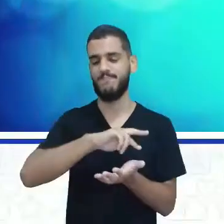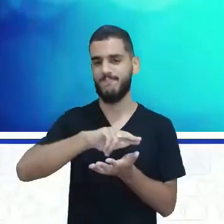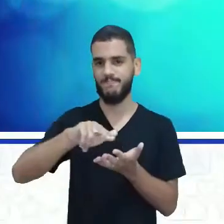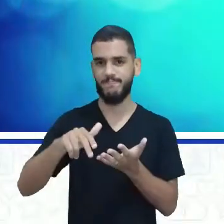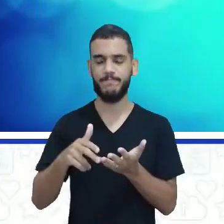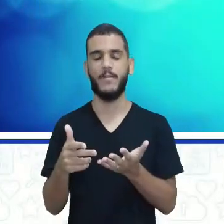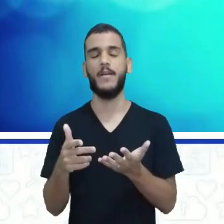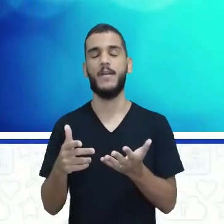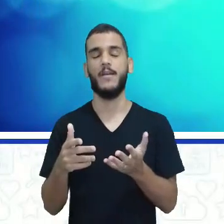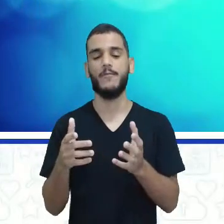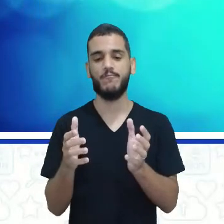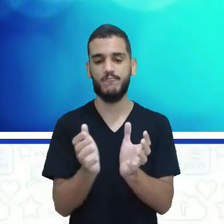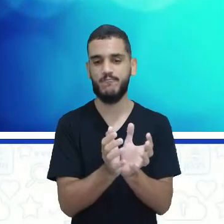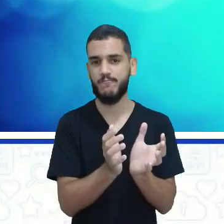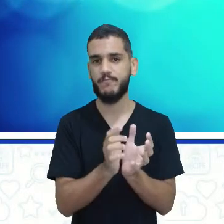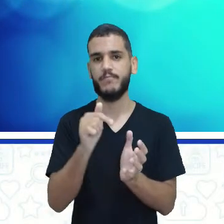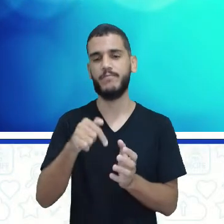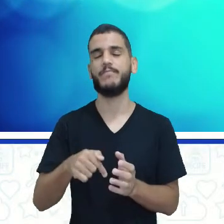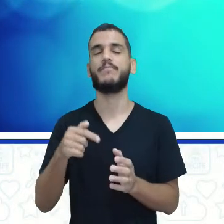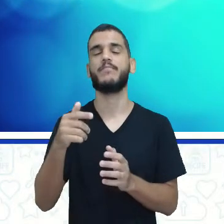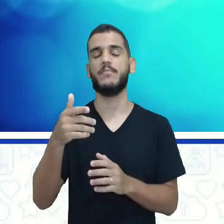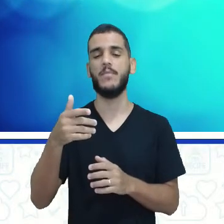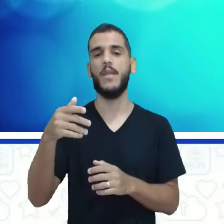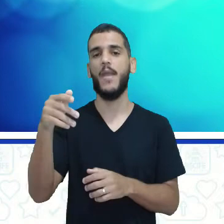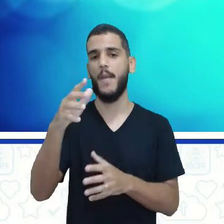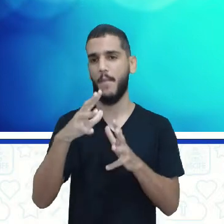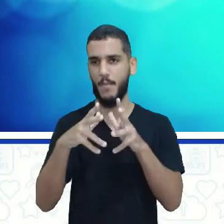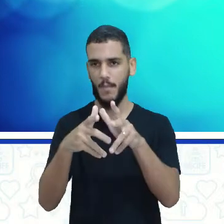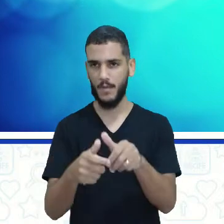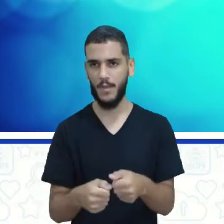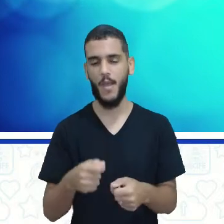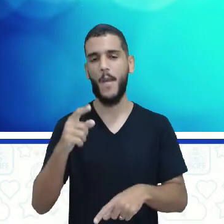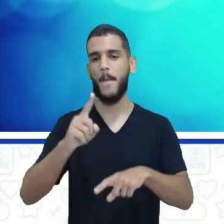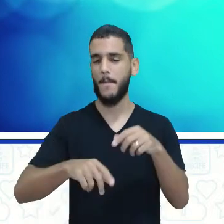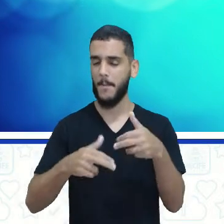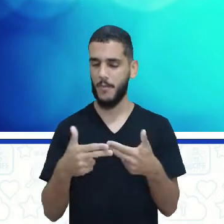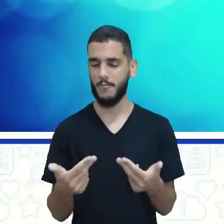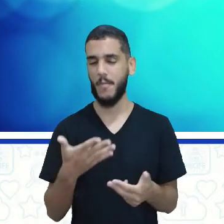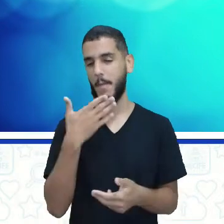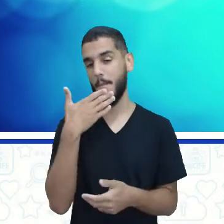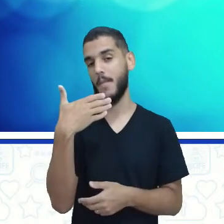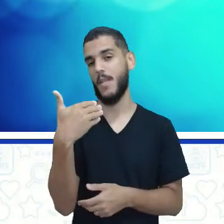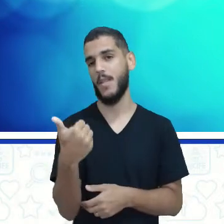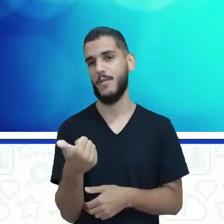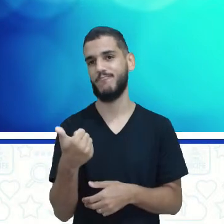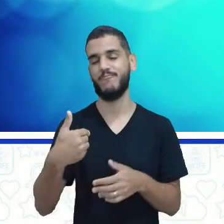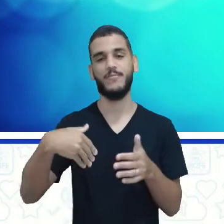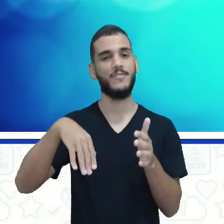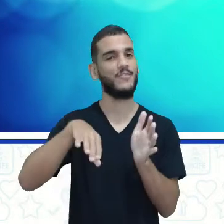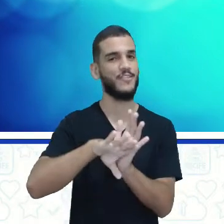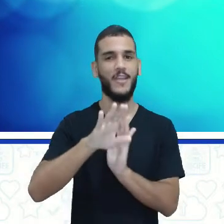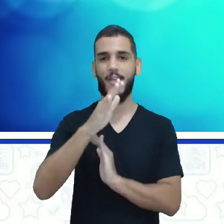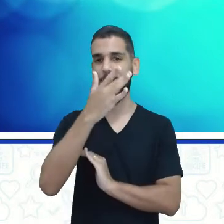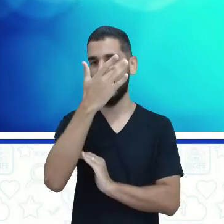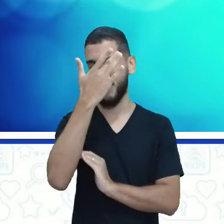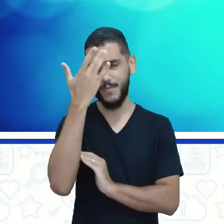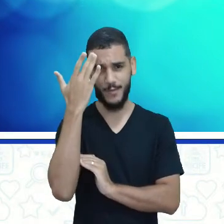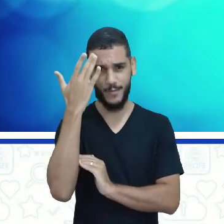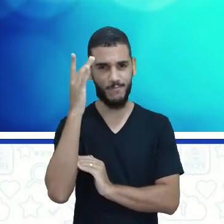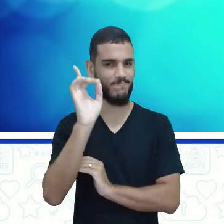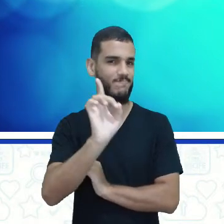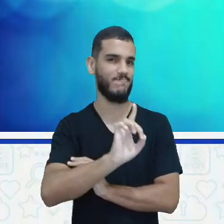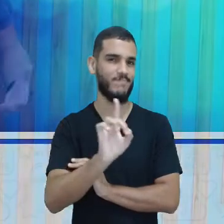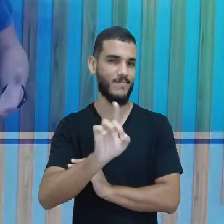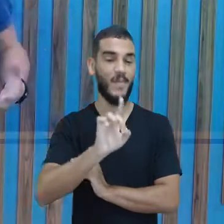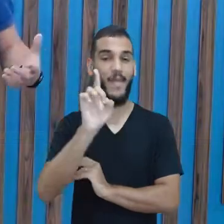do planeta. Ou seja, a tecnologia, os produtos industrializados, os produtos melhores, né? Não chega para todo mundo, professor